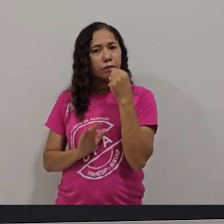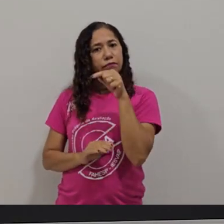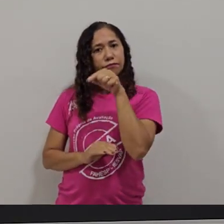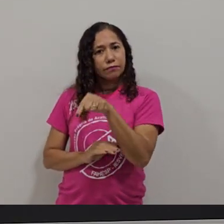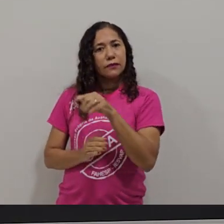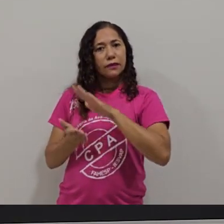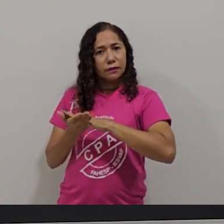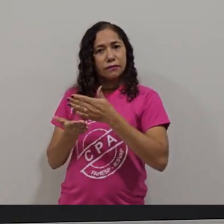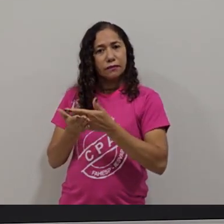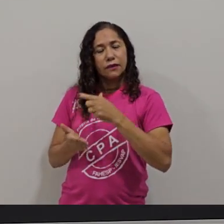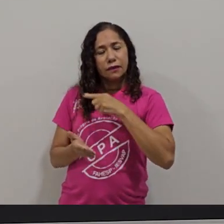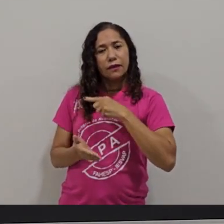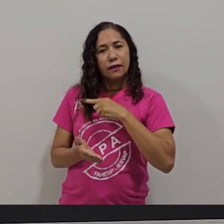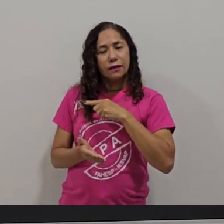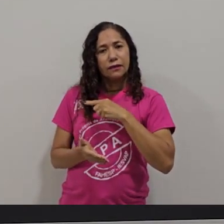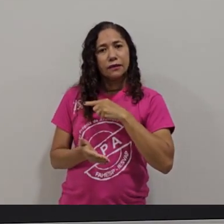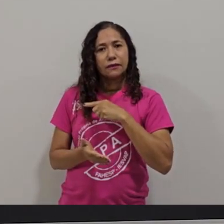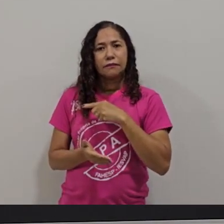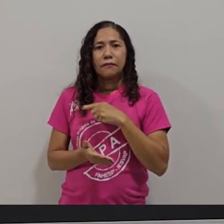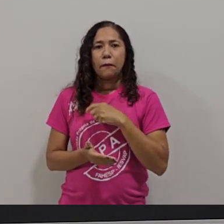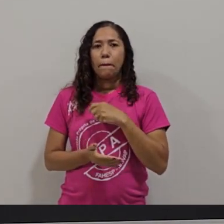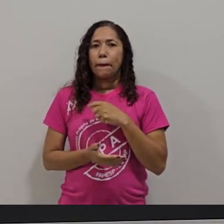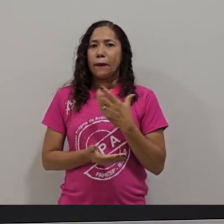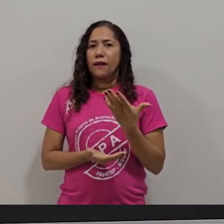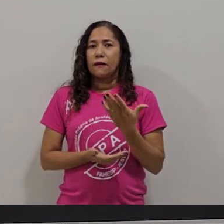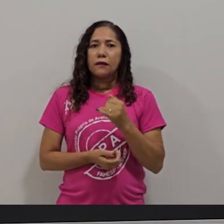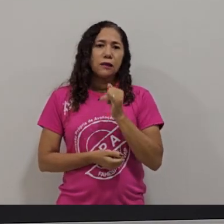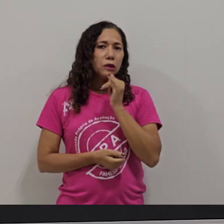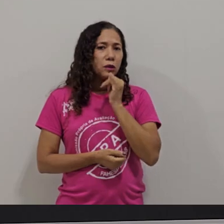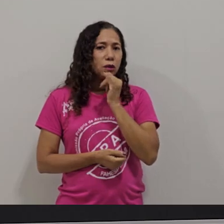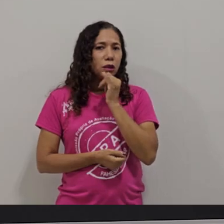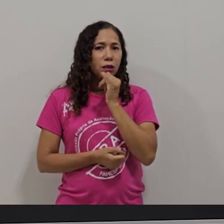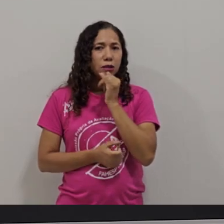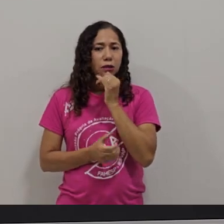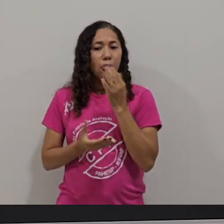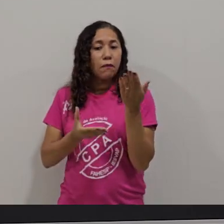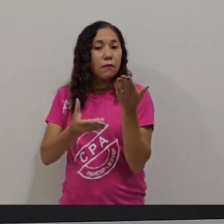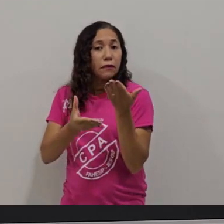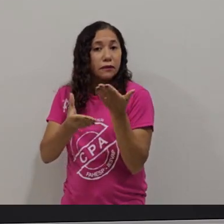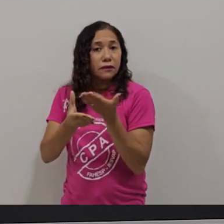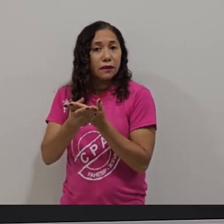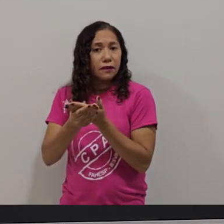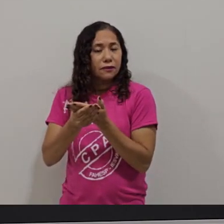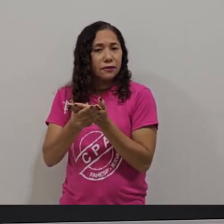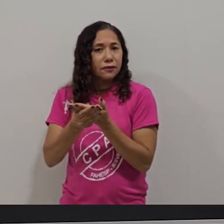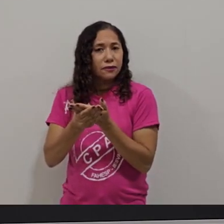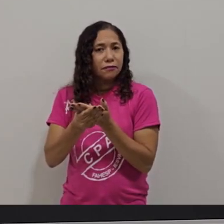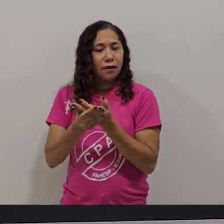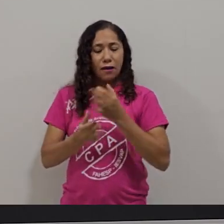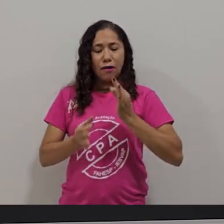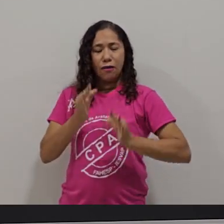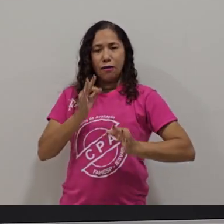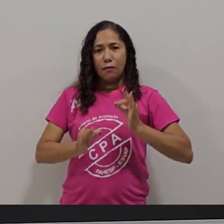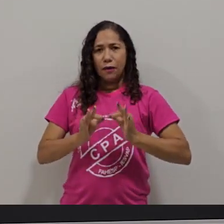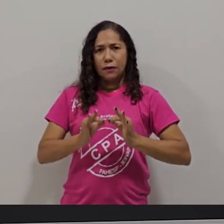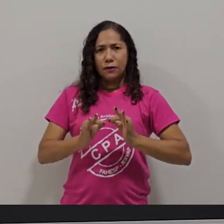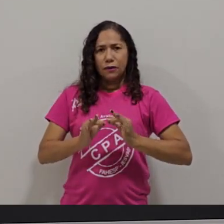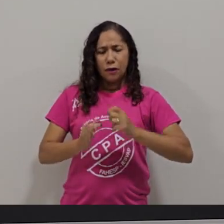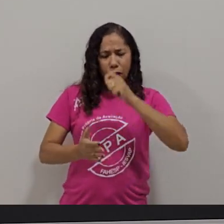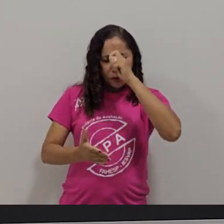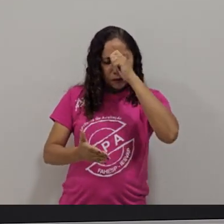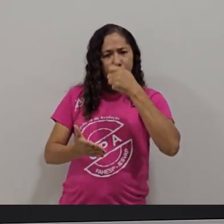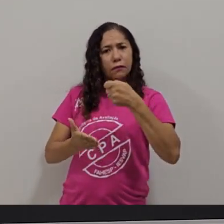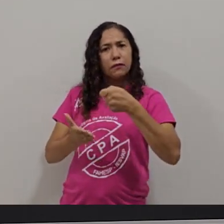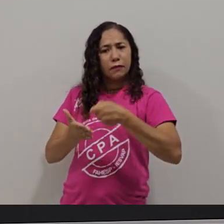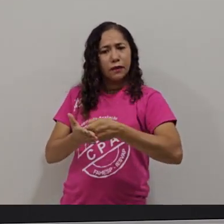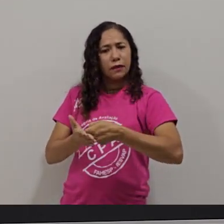ter um intérprete. Mas a gente está falando de casos que o processo já existe e que o magistrado determina, no âmbito